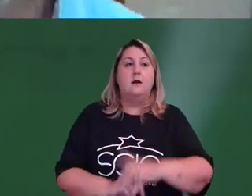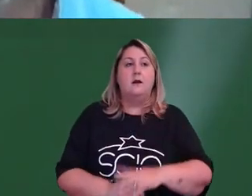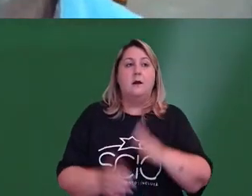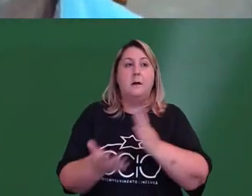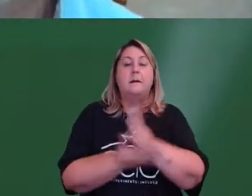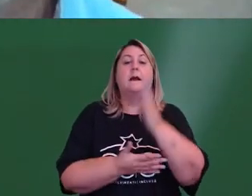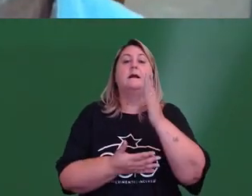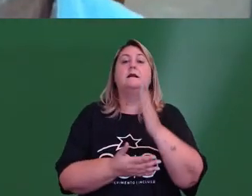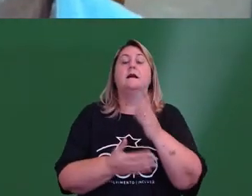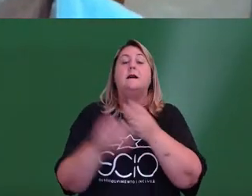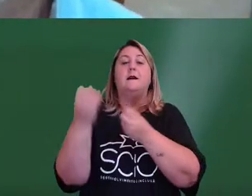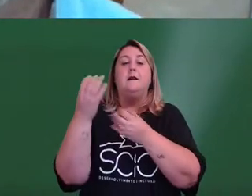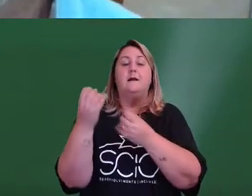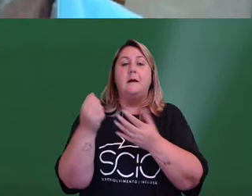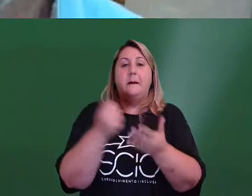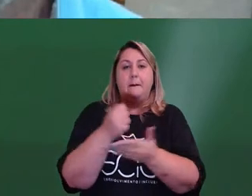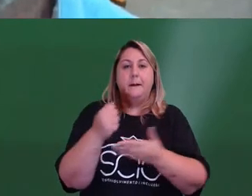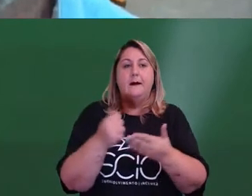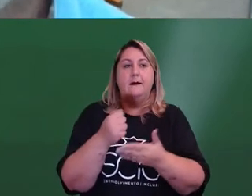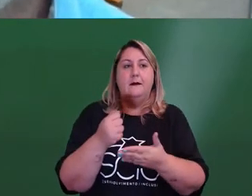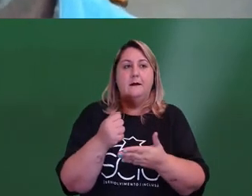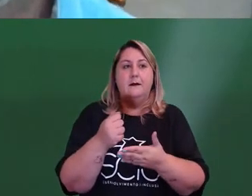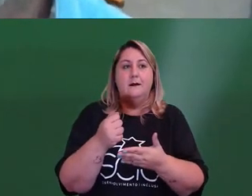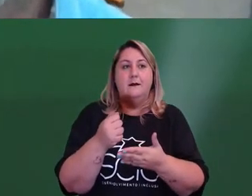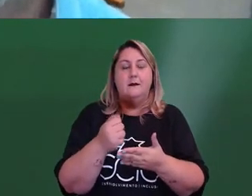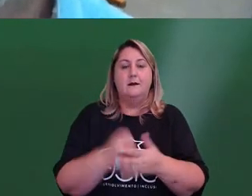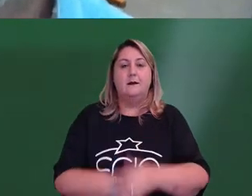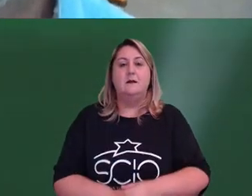passar a mensagem fundamental, que é